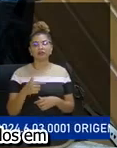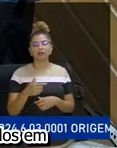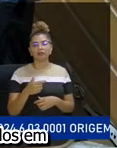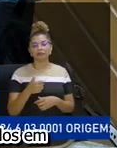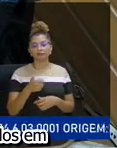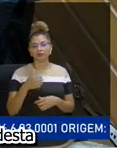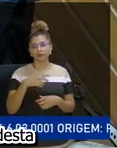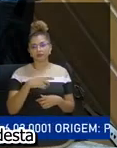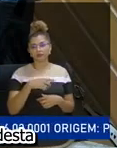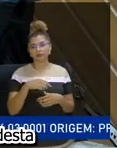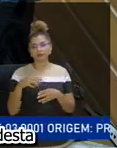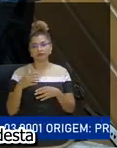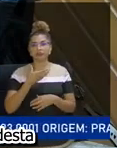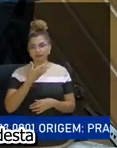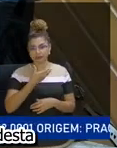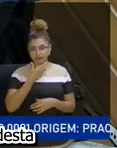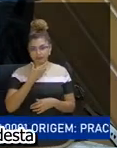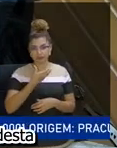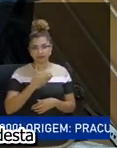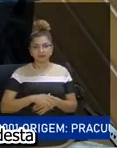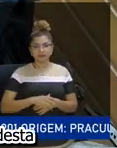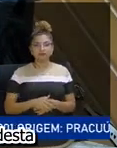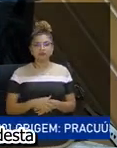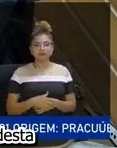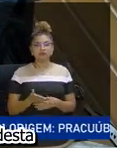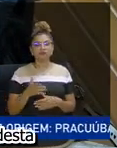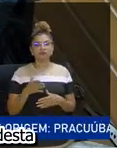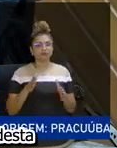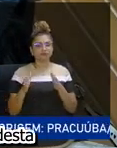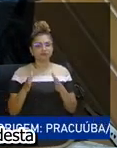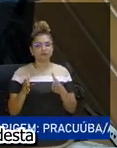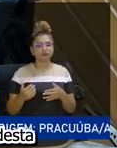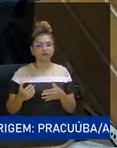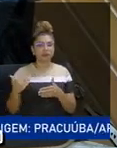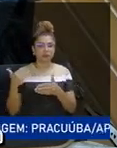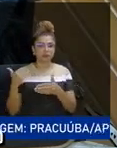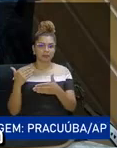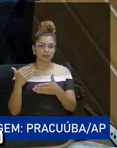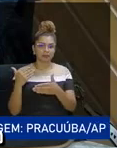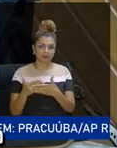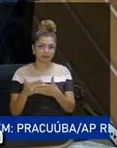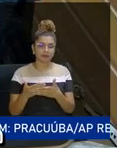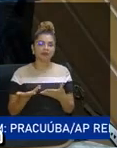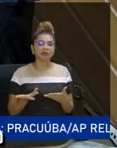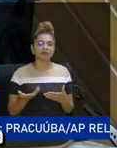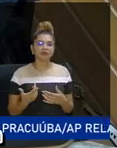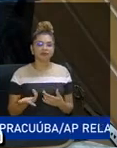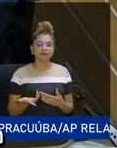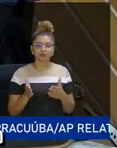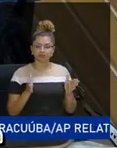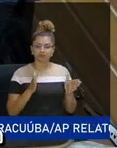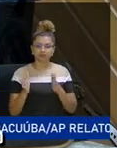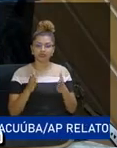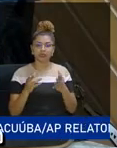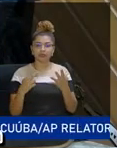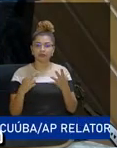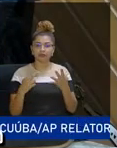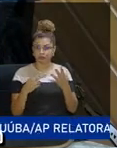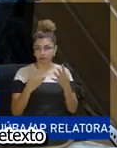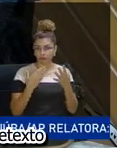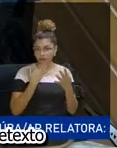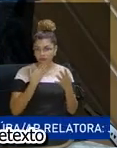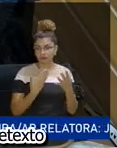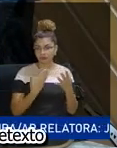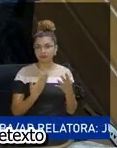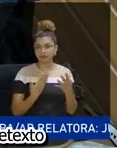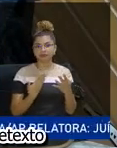serão publicados em sessão de julgamento, passando a correr, a partir desta data, os prazos recursais para as partes e